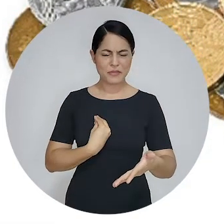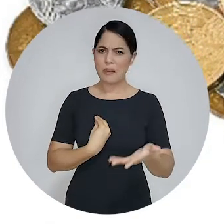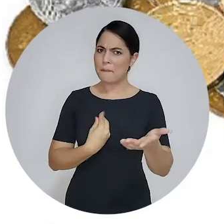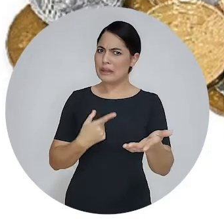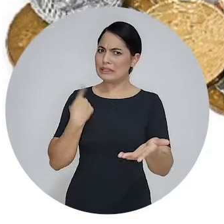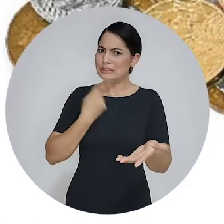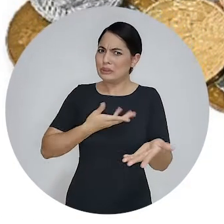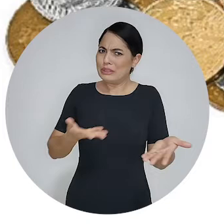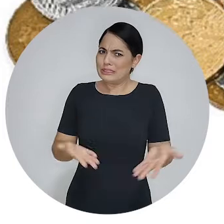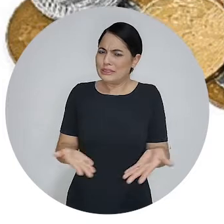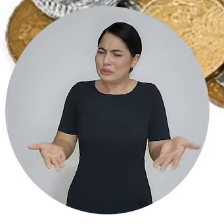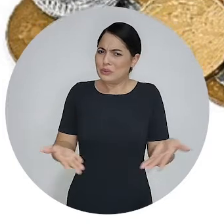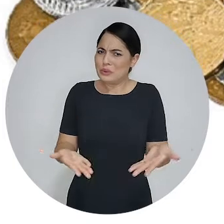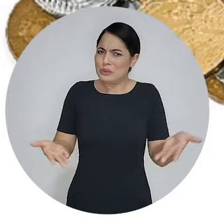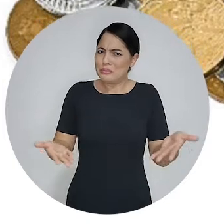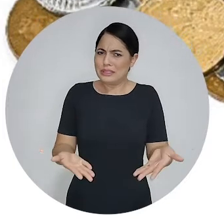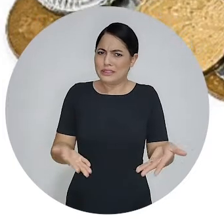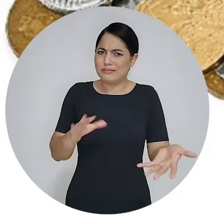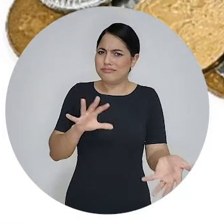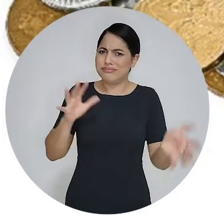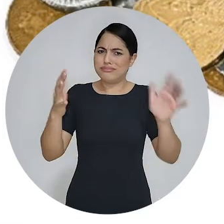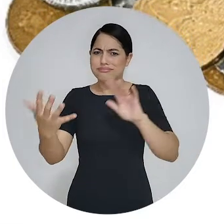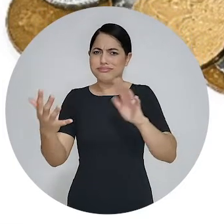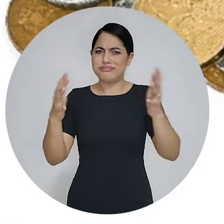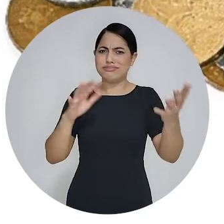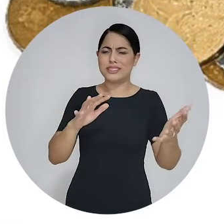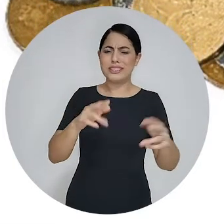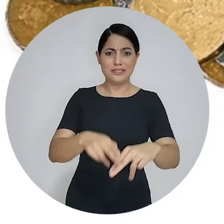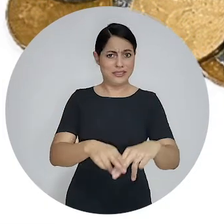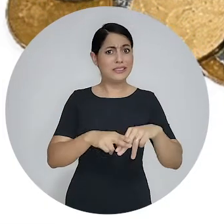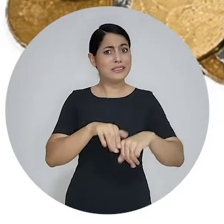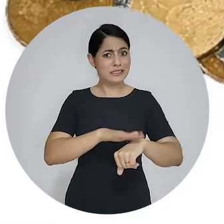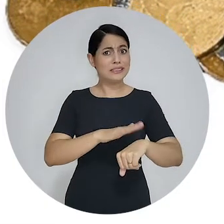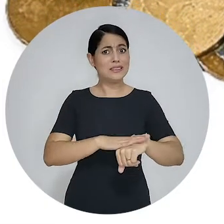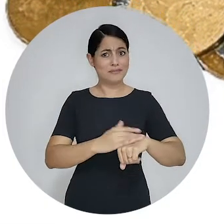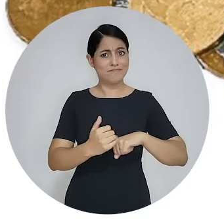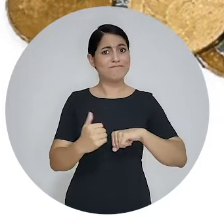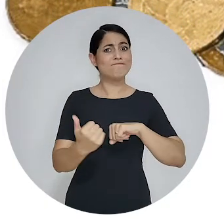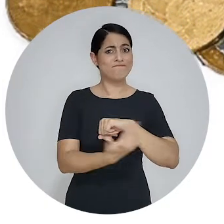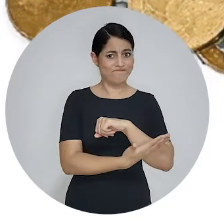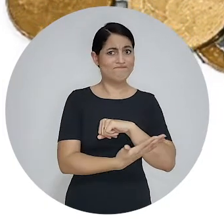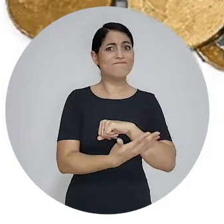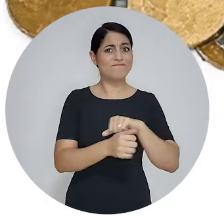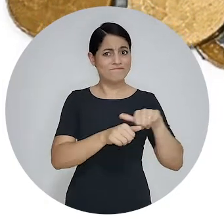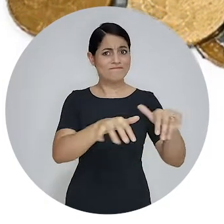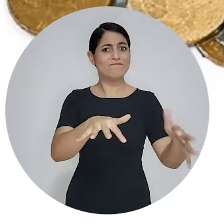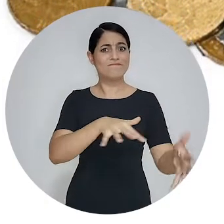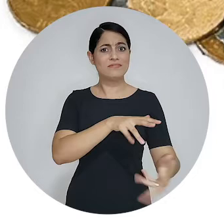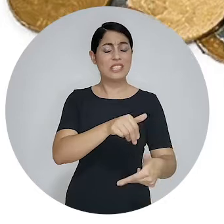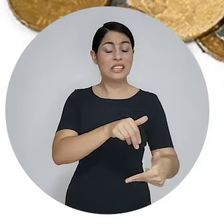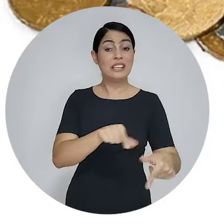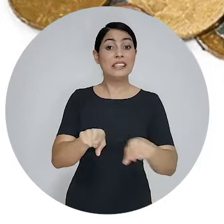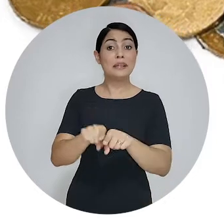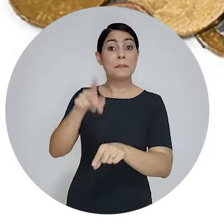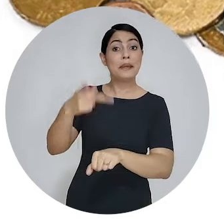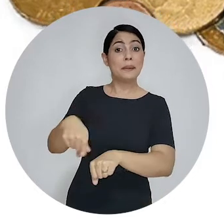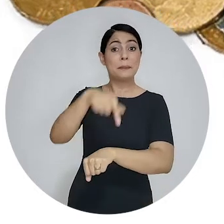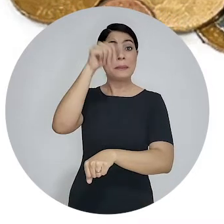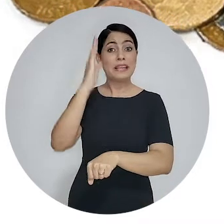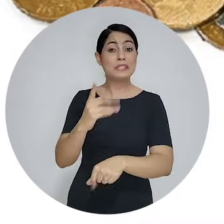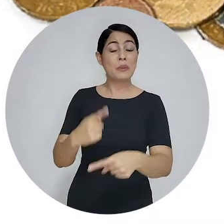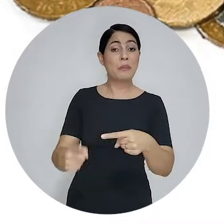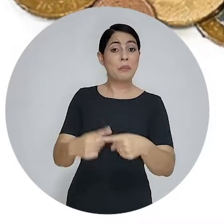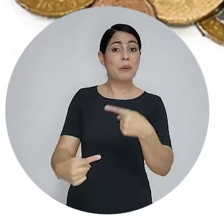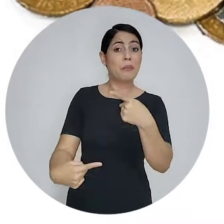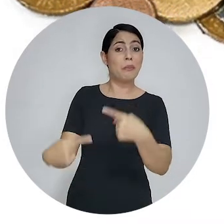mundo virtual. Mas, sendo realistas, no momento excepcional pelo qual estamos passando, em razão da pandemia e talvez principalmente